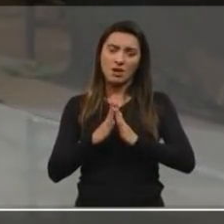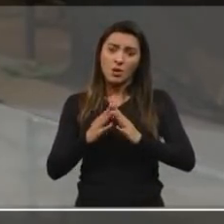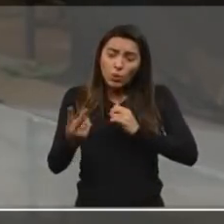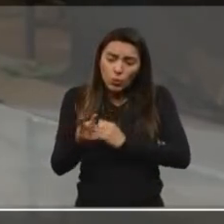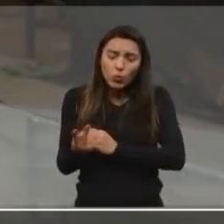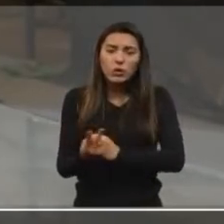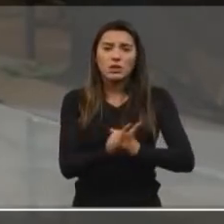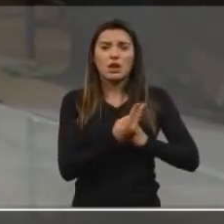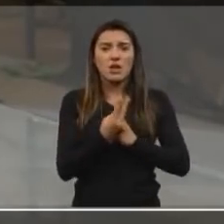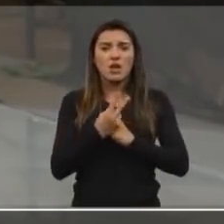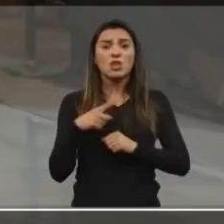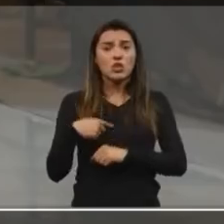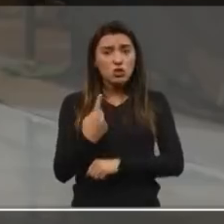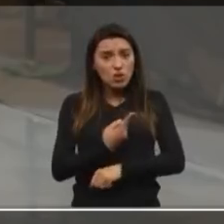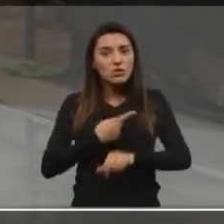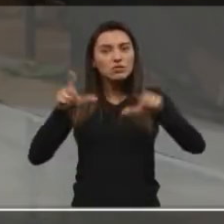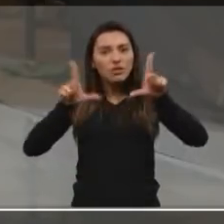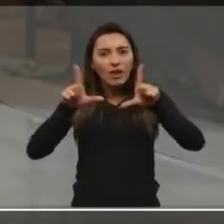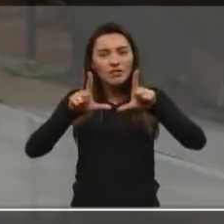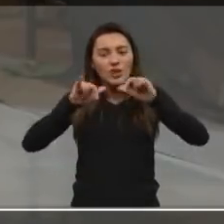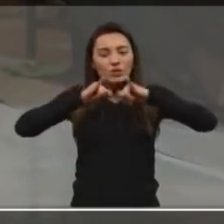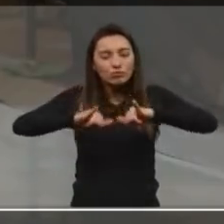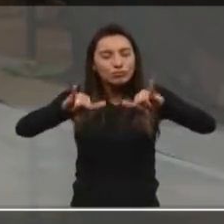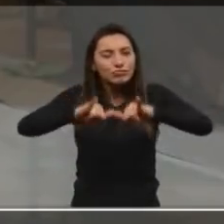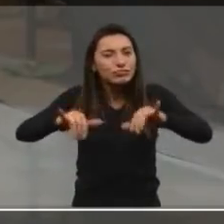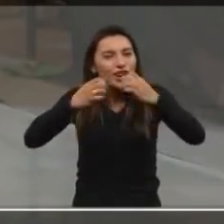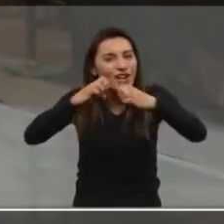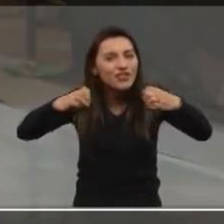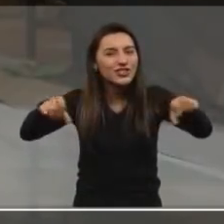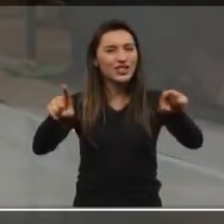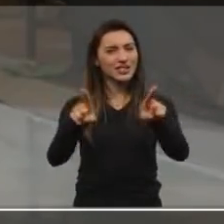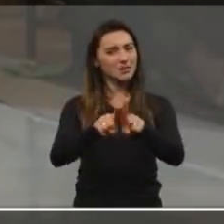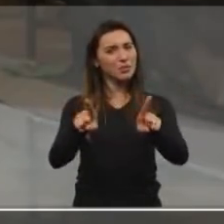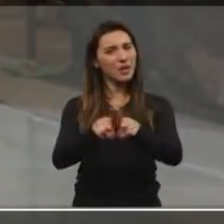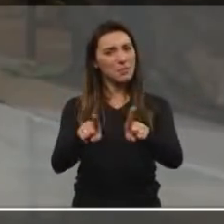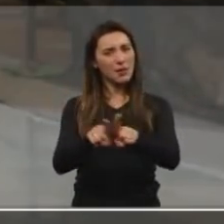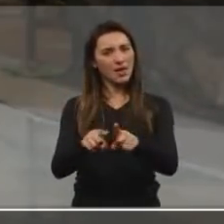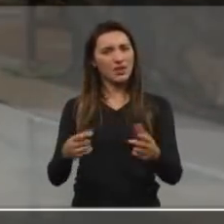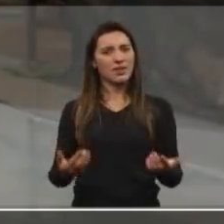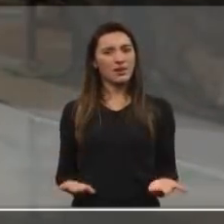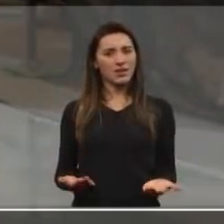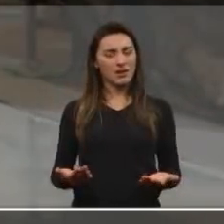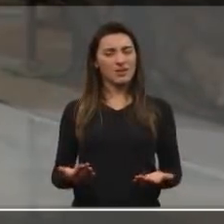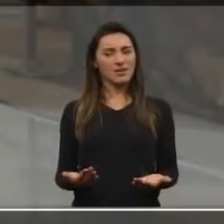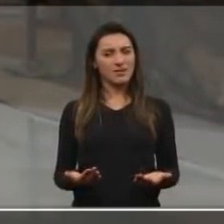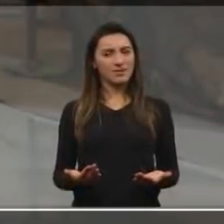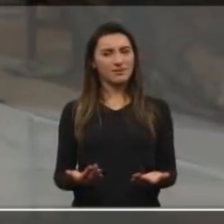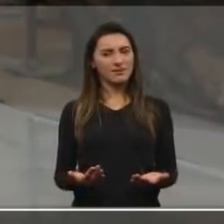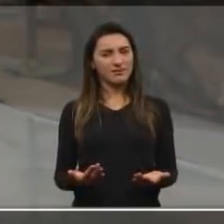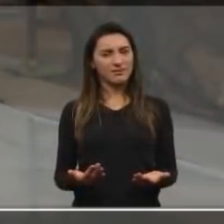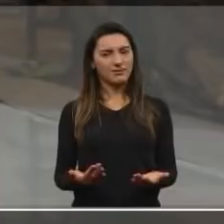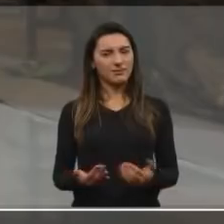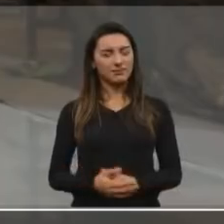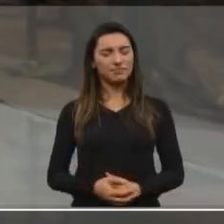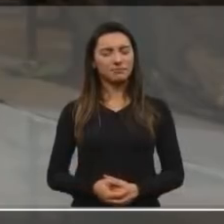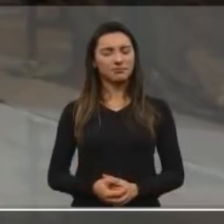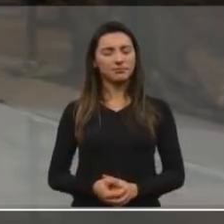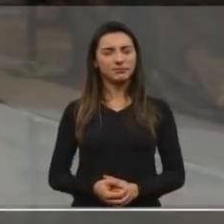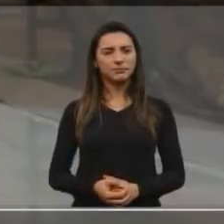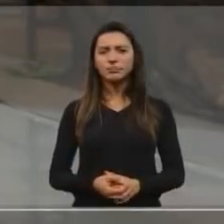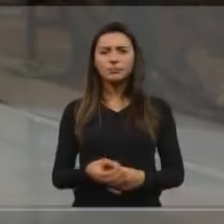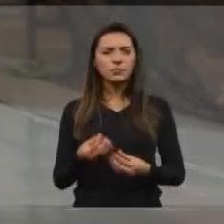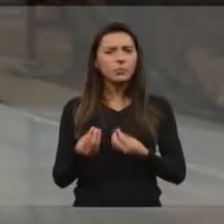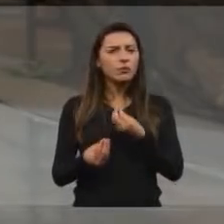jesus evangelizar em casa instalar 12º dia do mês de julho e aí